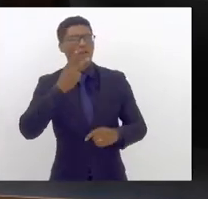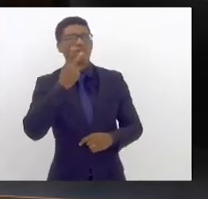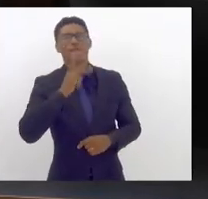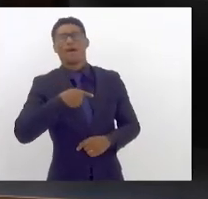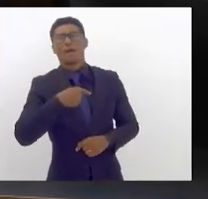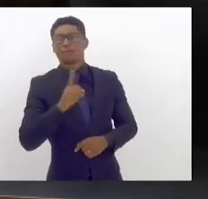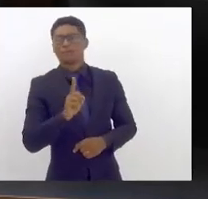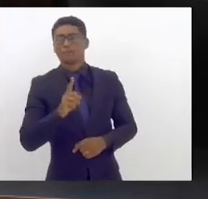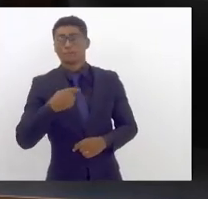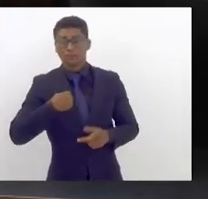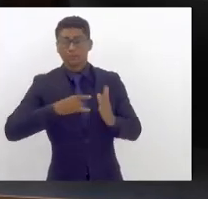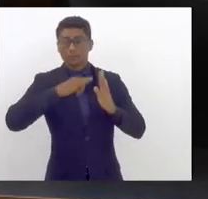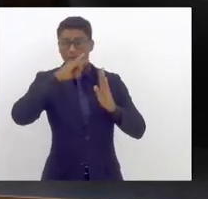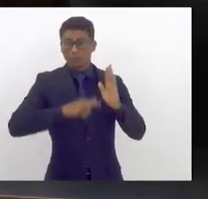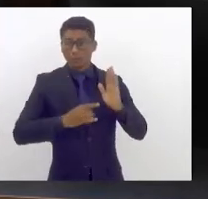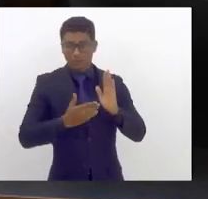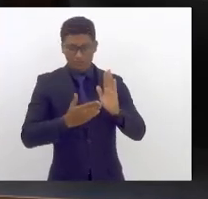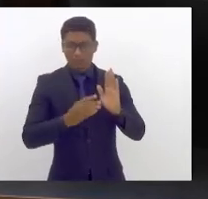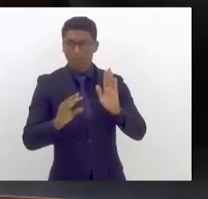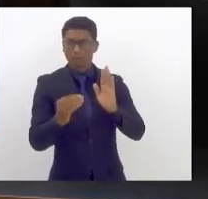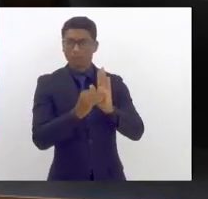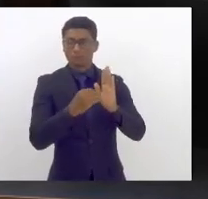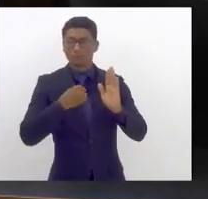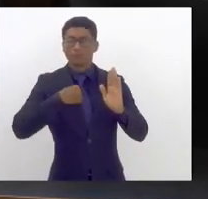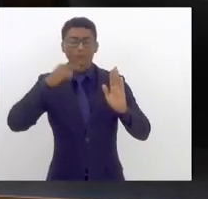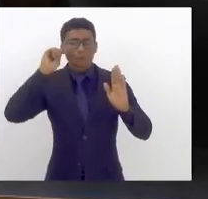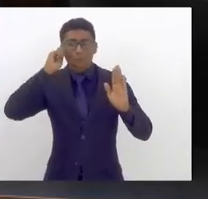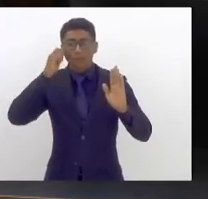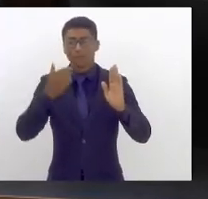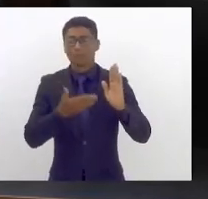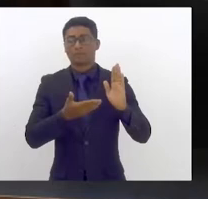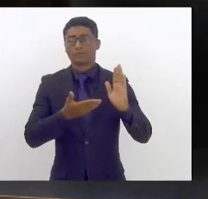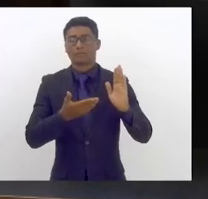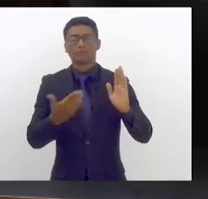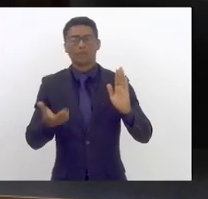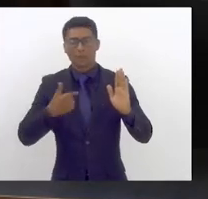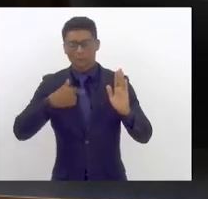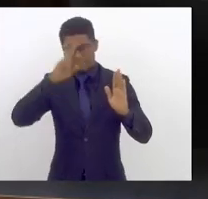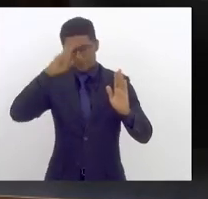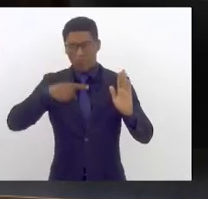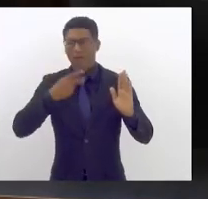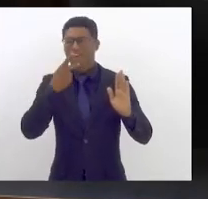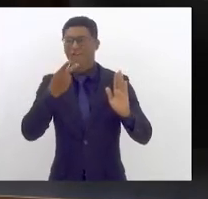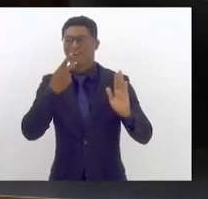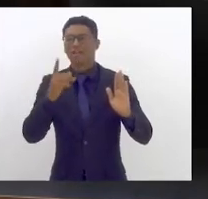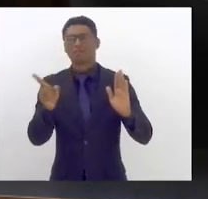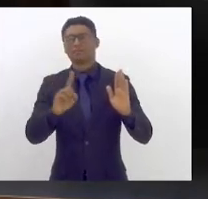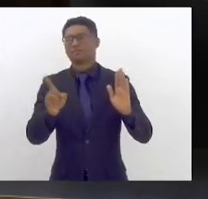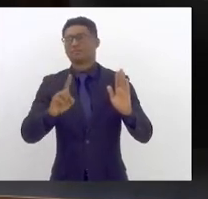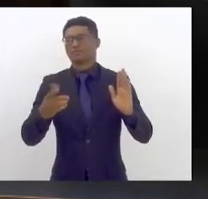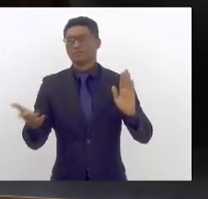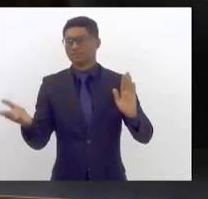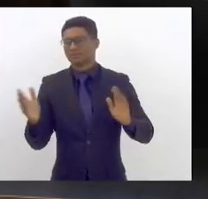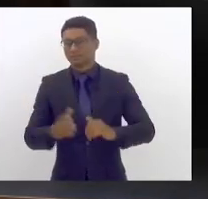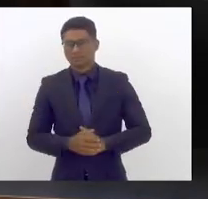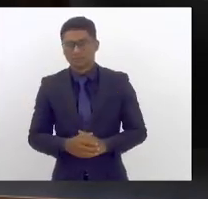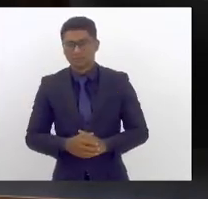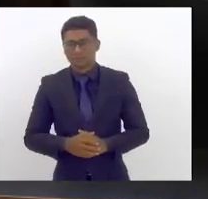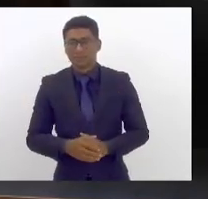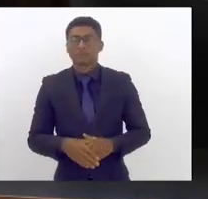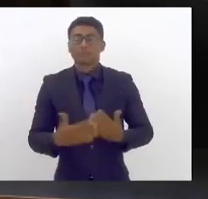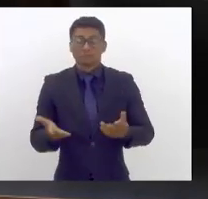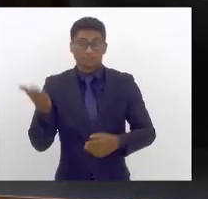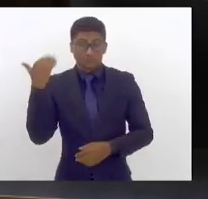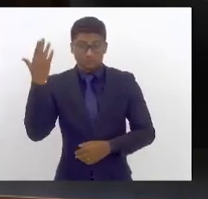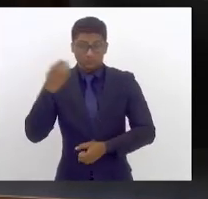a minha certidão de nascimento diz que eu sou preta então eu não tenho que Auto declarar a nada e naquela naquele naquele momento